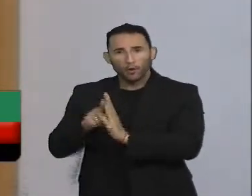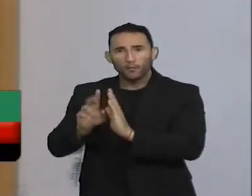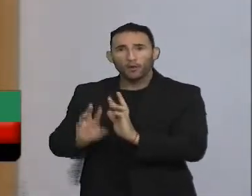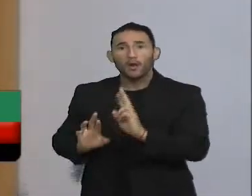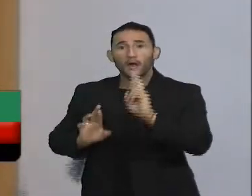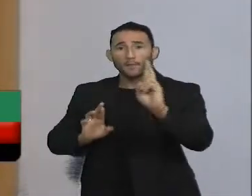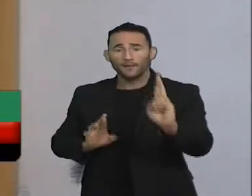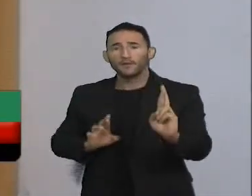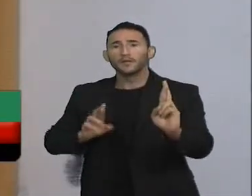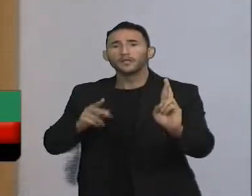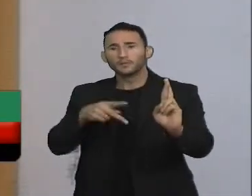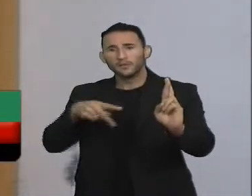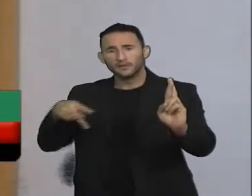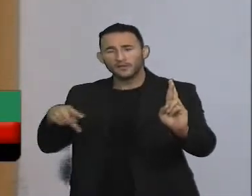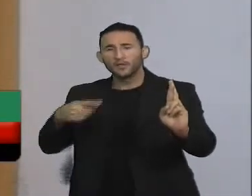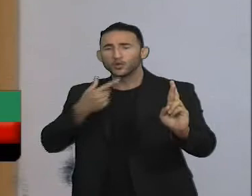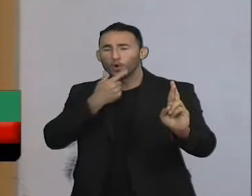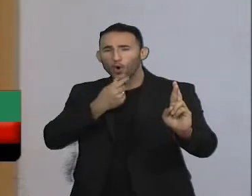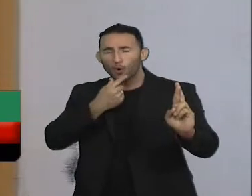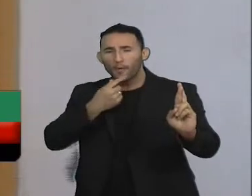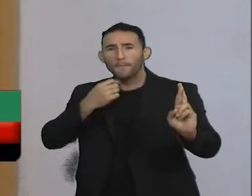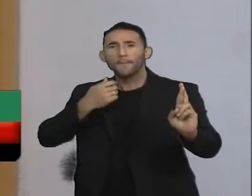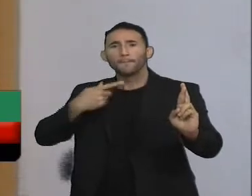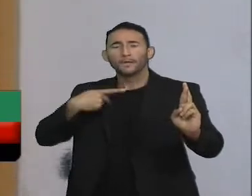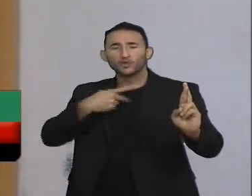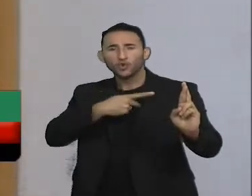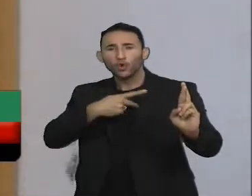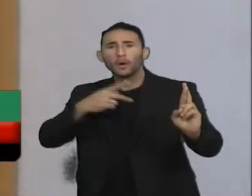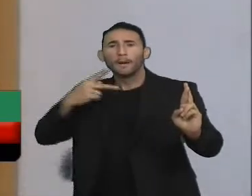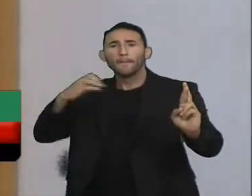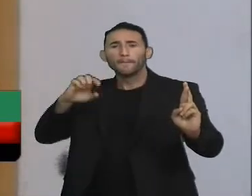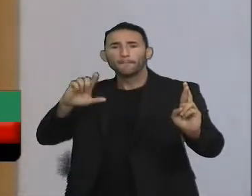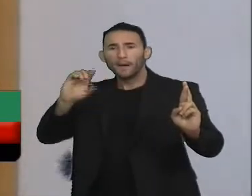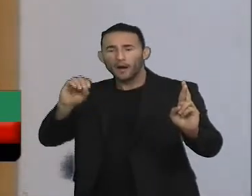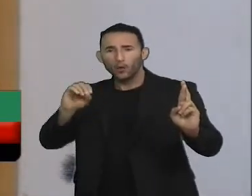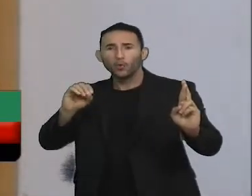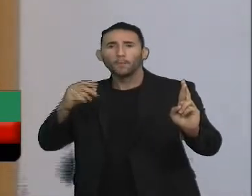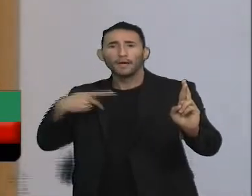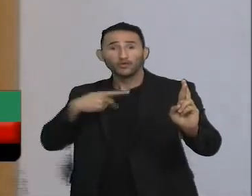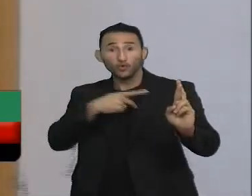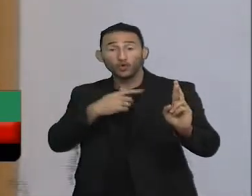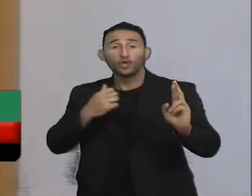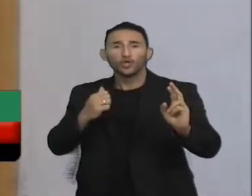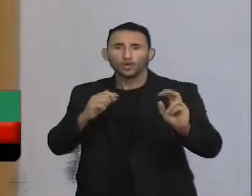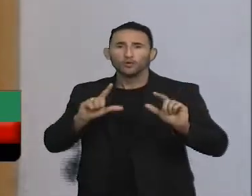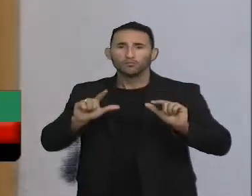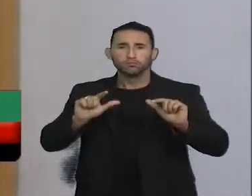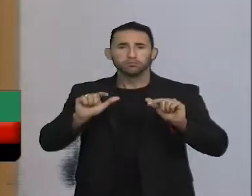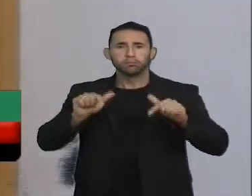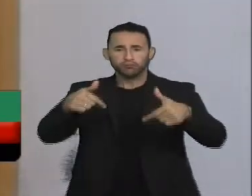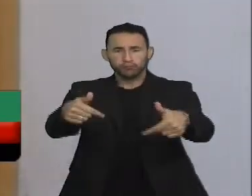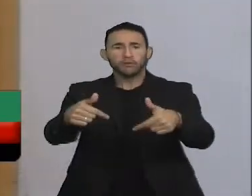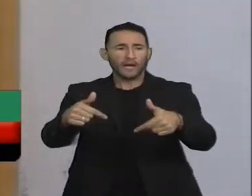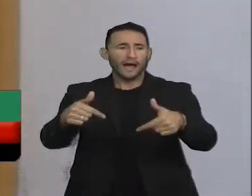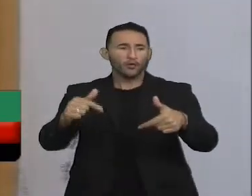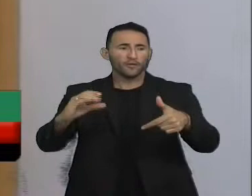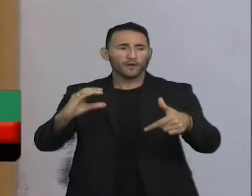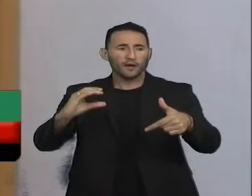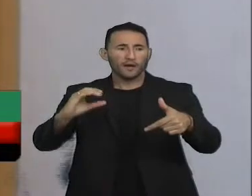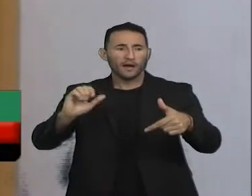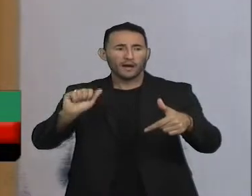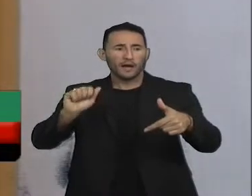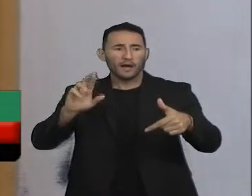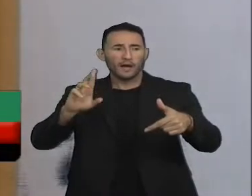do sínodo, o reverendo Paulo Carra, pastor titular da Igreja Presbiteriana Independente aqui